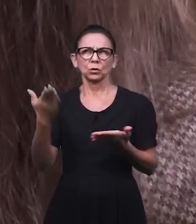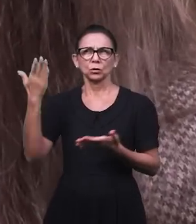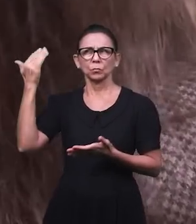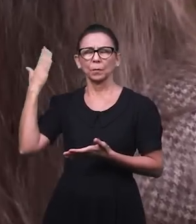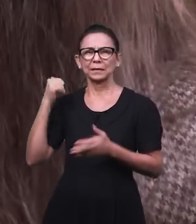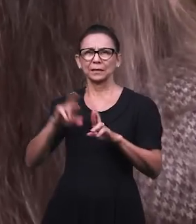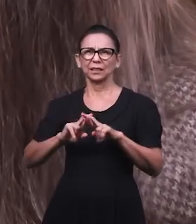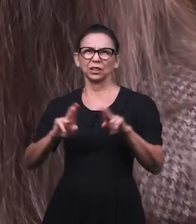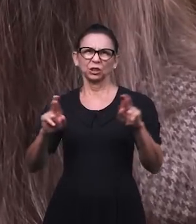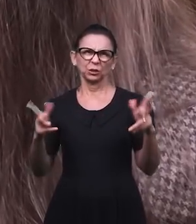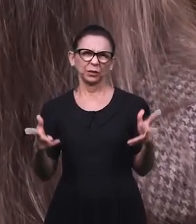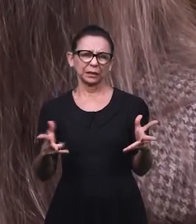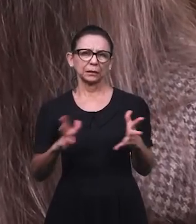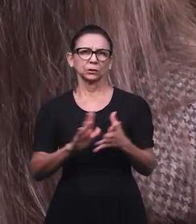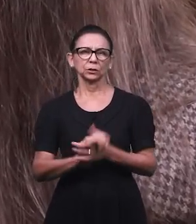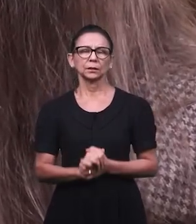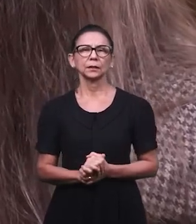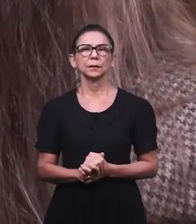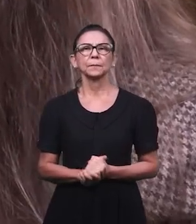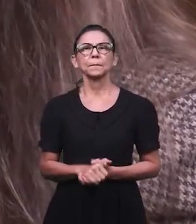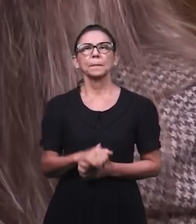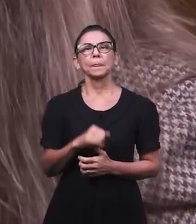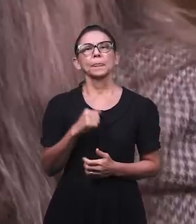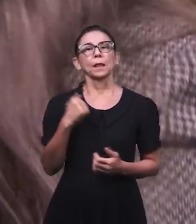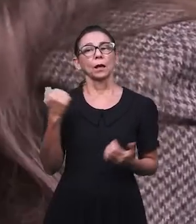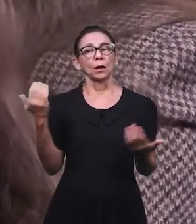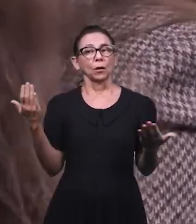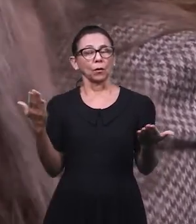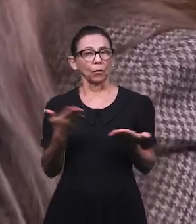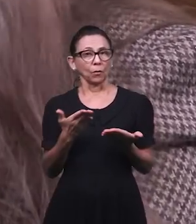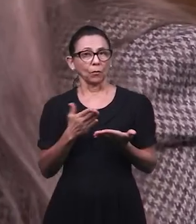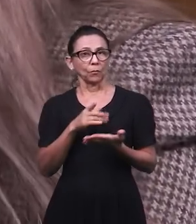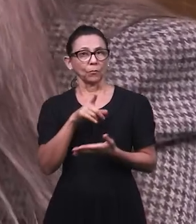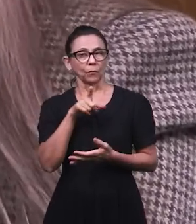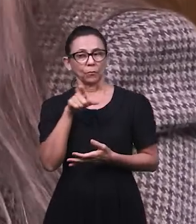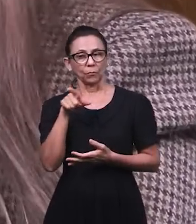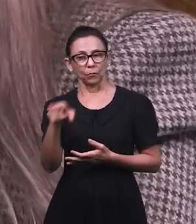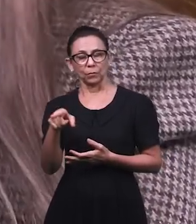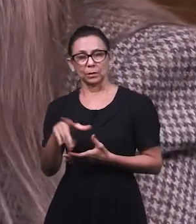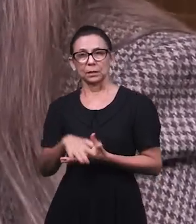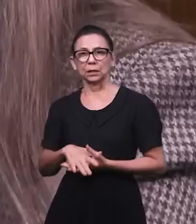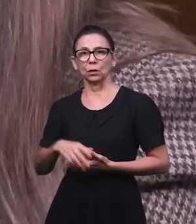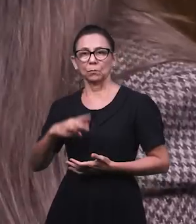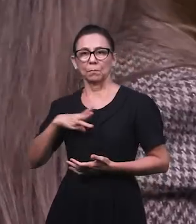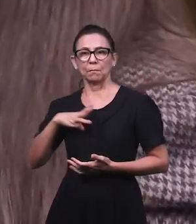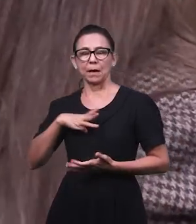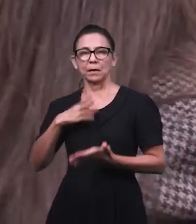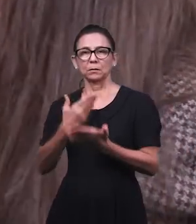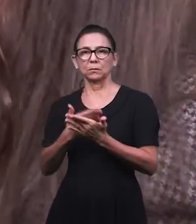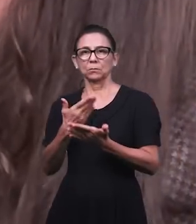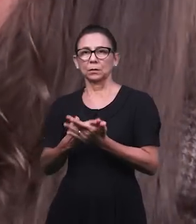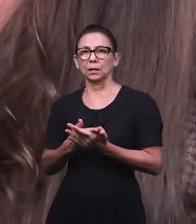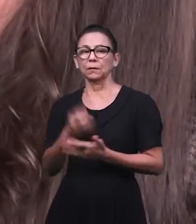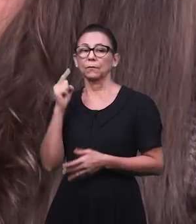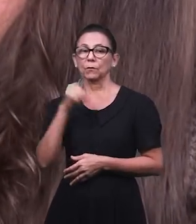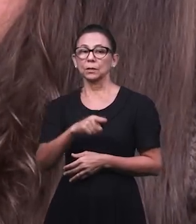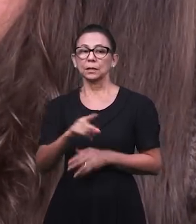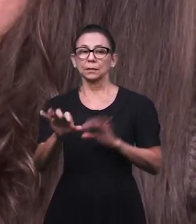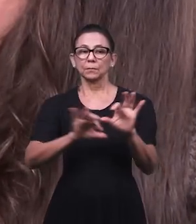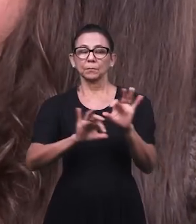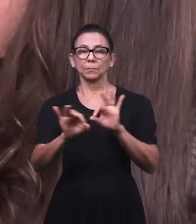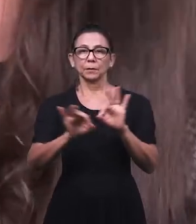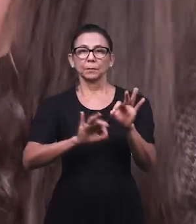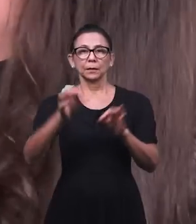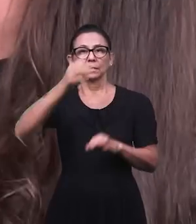em Domingos Martins, moro até hoje. E quando eu fui pro primeiro ano do ensino médio, meu pai falou, ou agora você vai se preparar pro seu vestibular